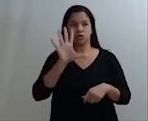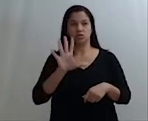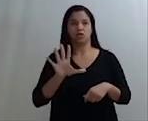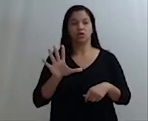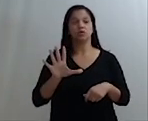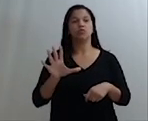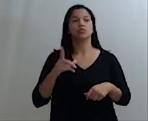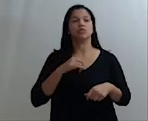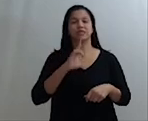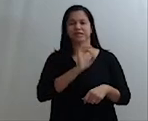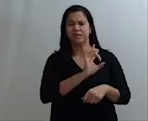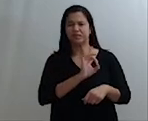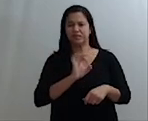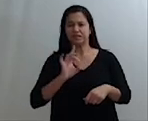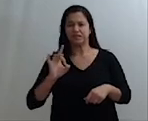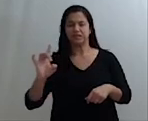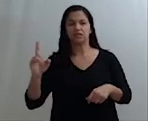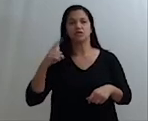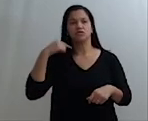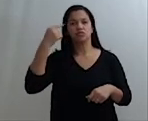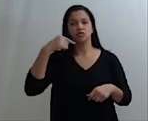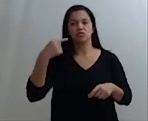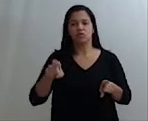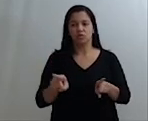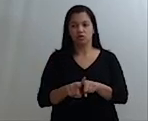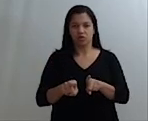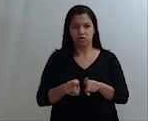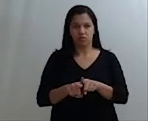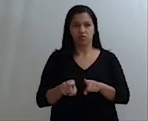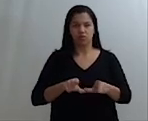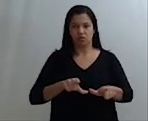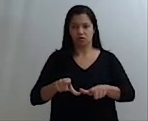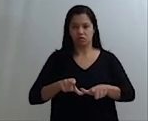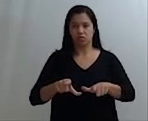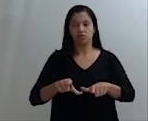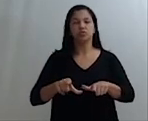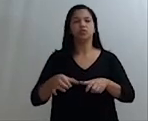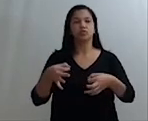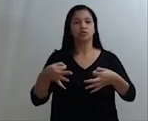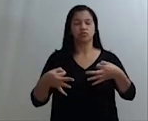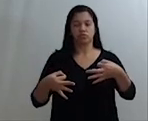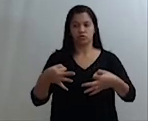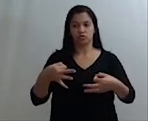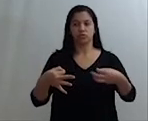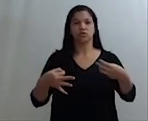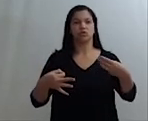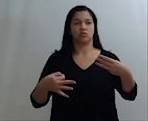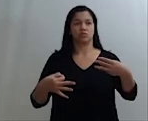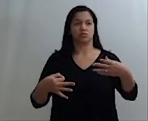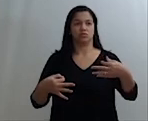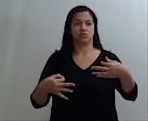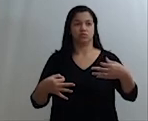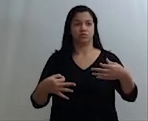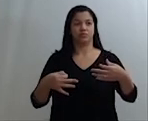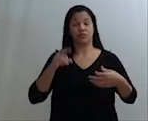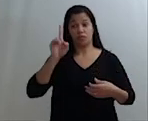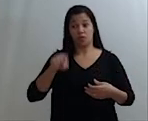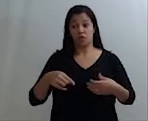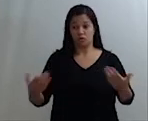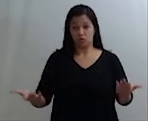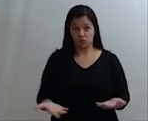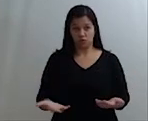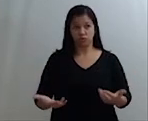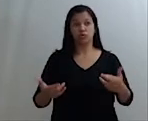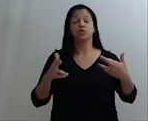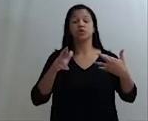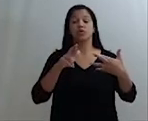advogados servidores do Judiciário eh excelências a esse recurso ordinário em abias